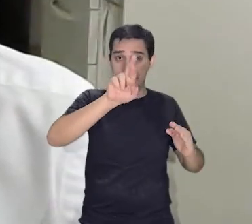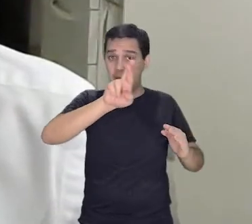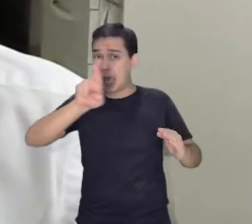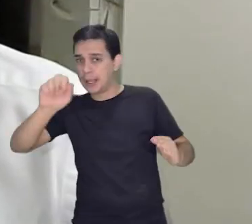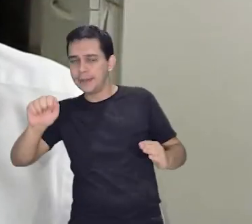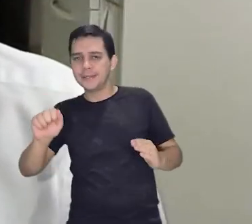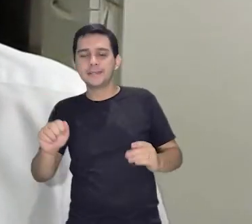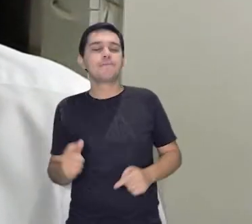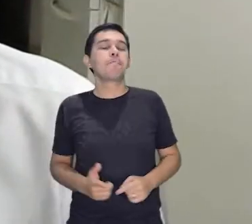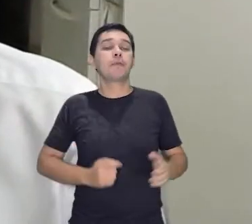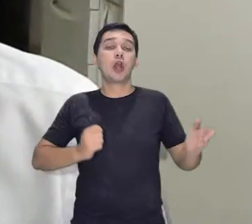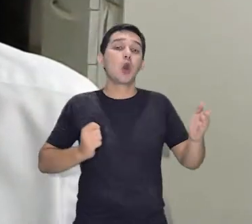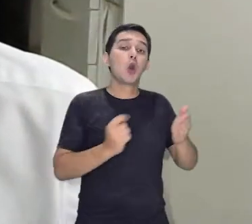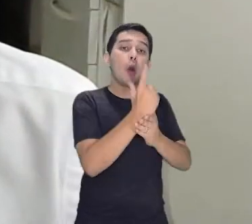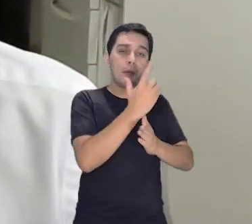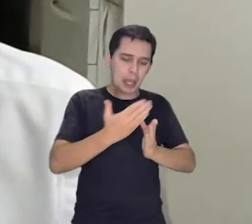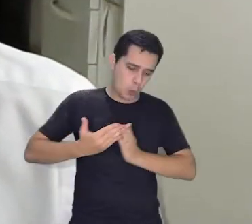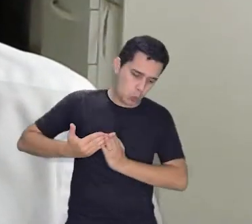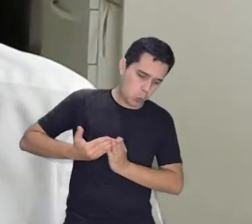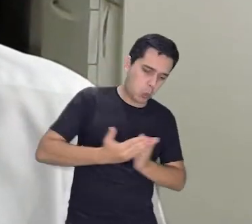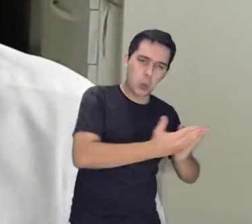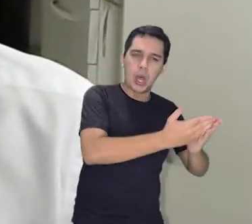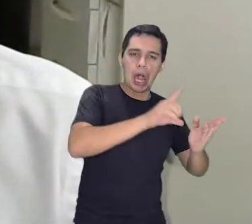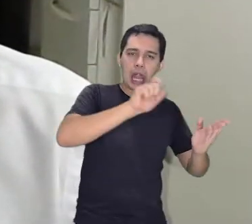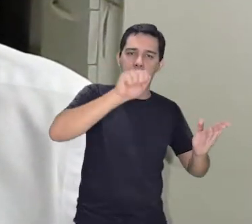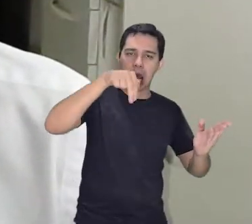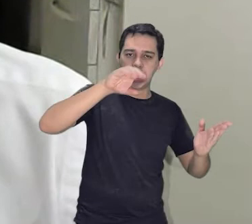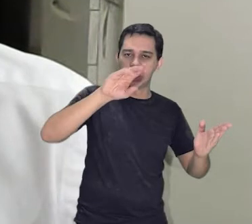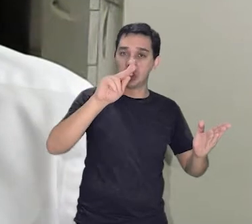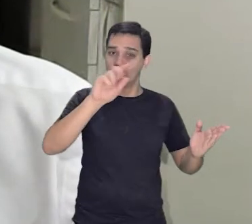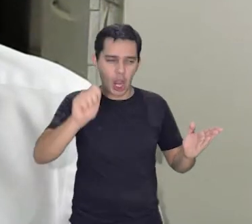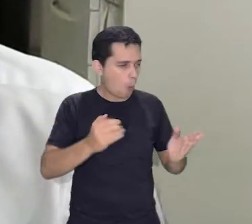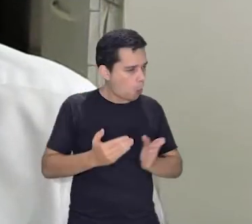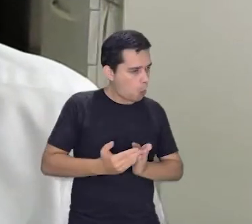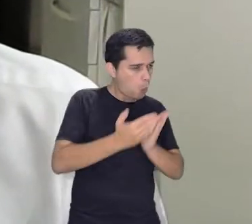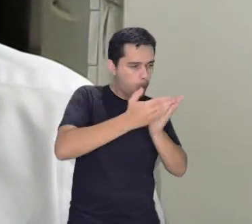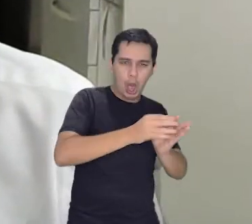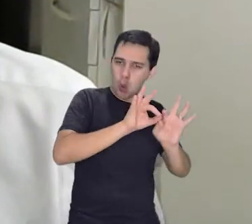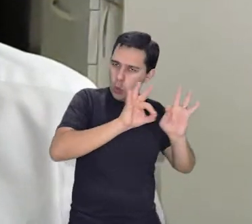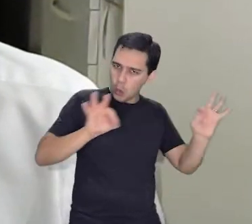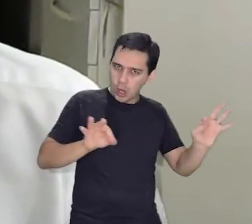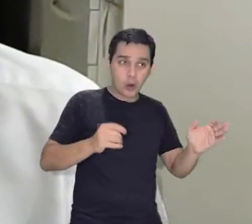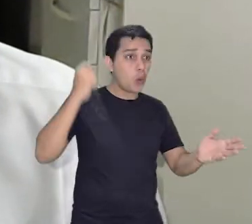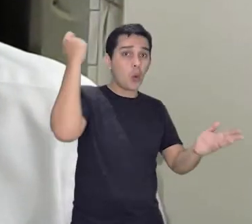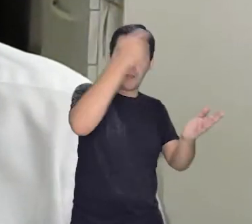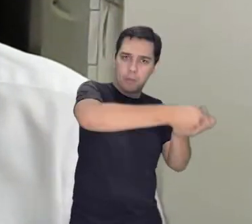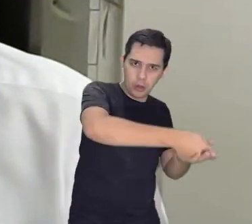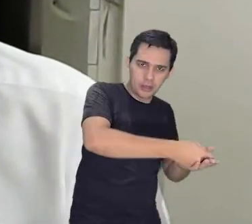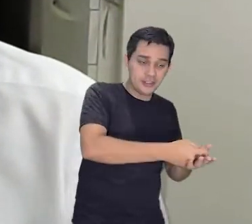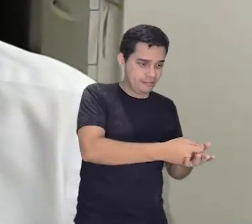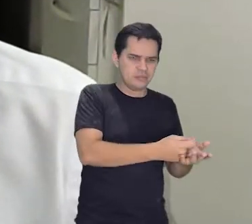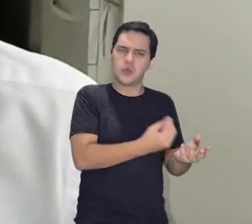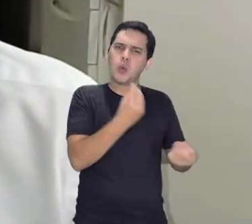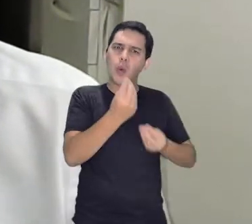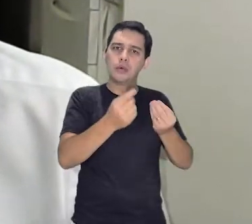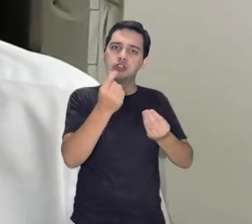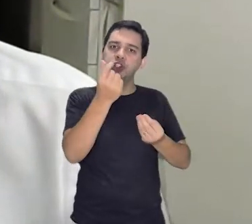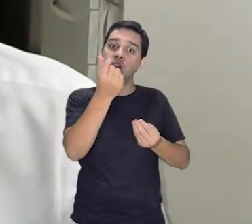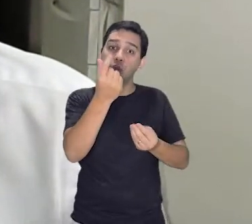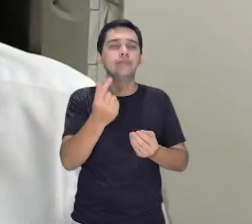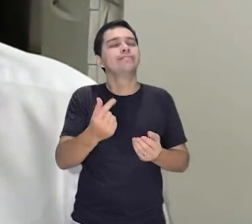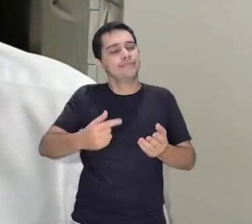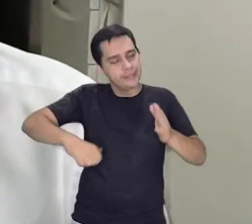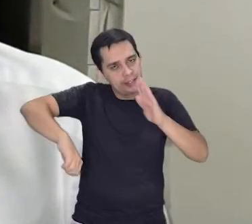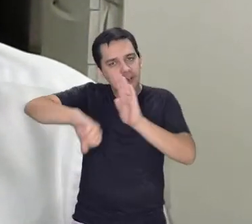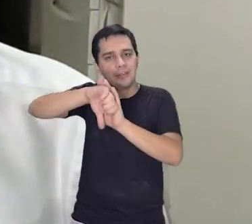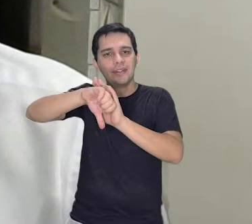aquisição de uma lancha. Essa embarcação foi adquirida por Rony Lessa com seus recursos oriundos de práticas ilícitas, porém